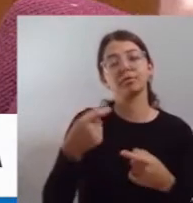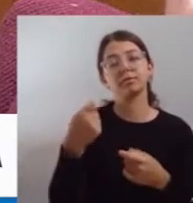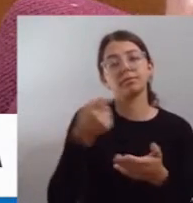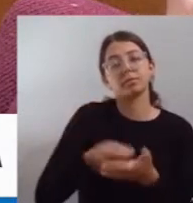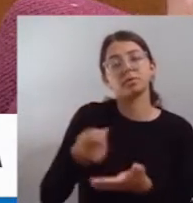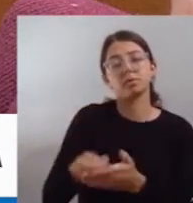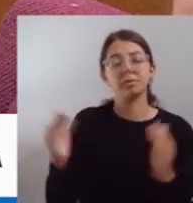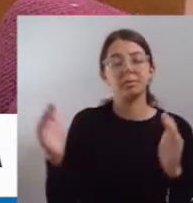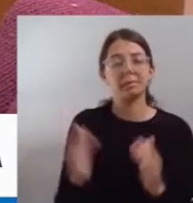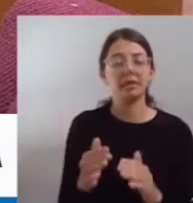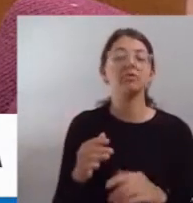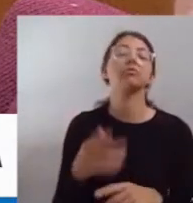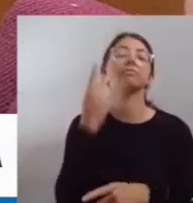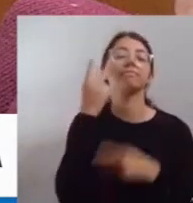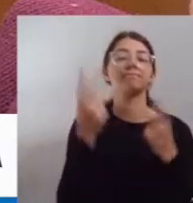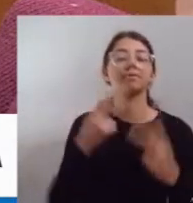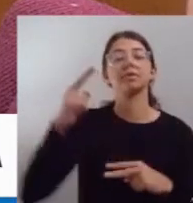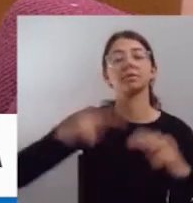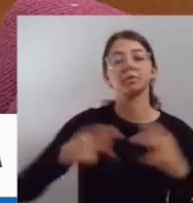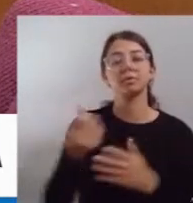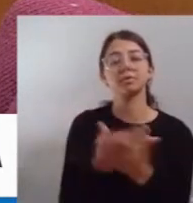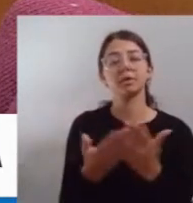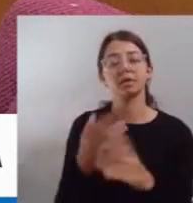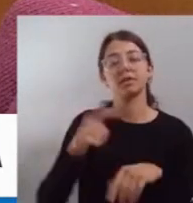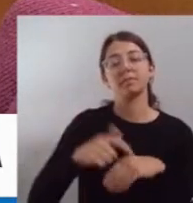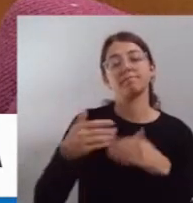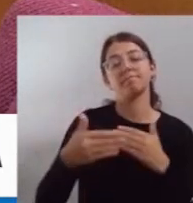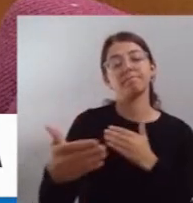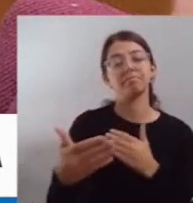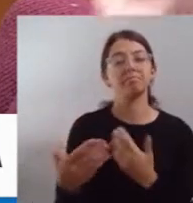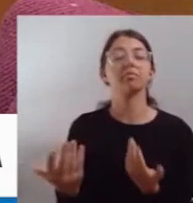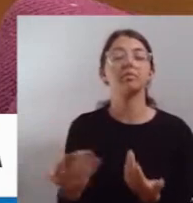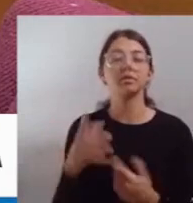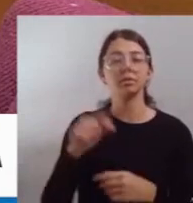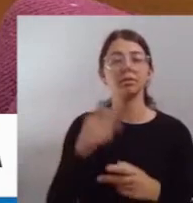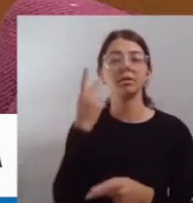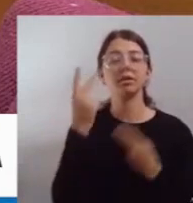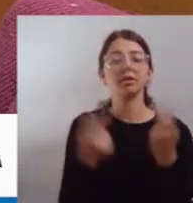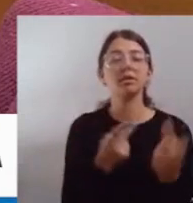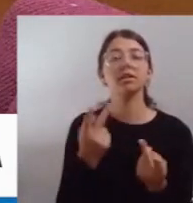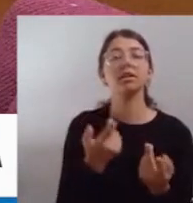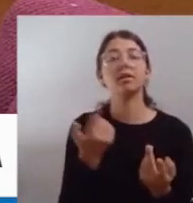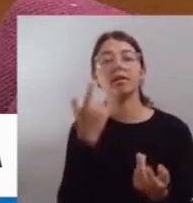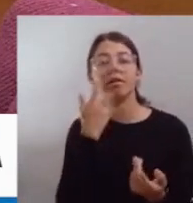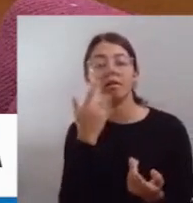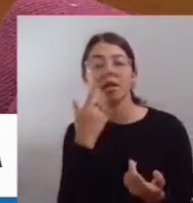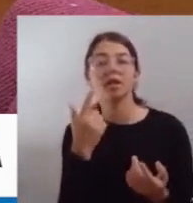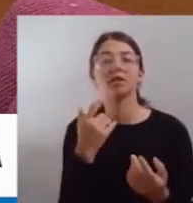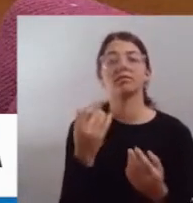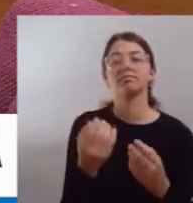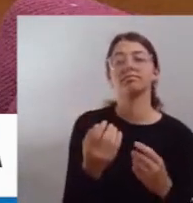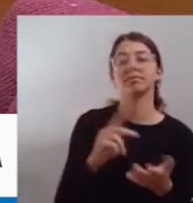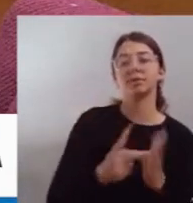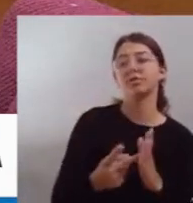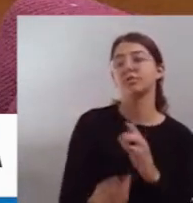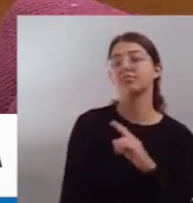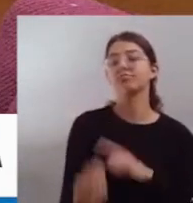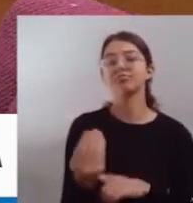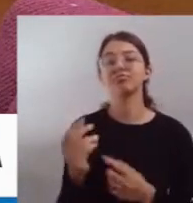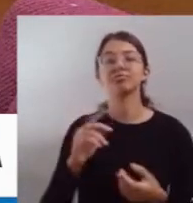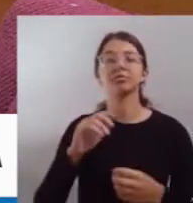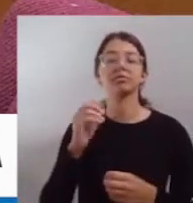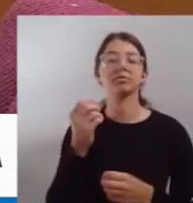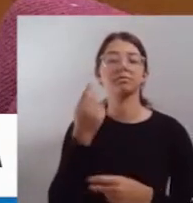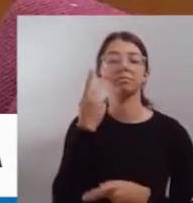da atividade da empresa a prazo, uma análise das tendências no campo da inovação tecnológica, onde o âmbito e